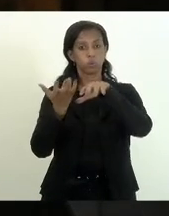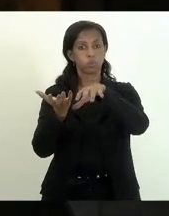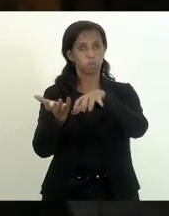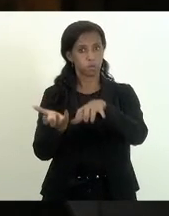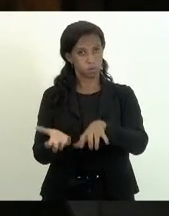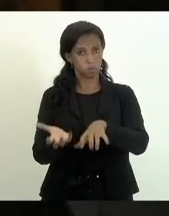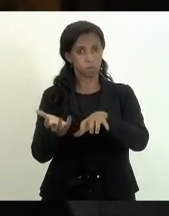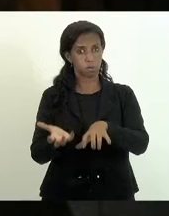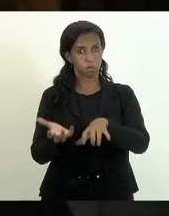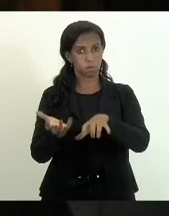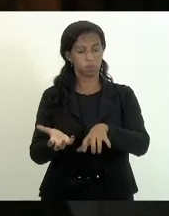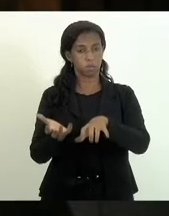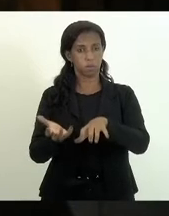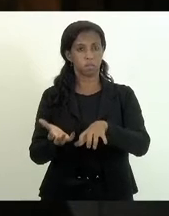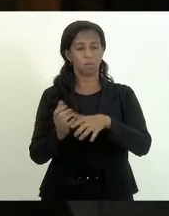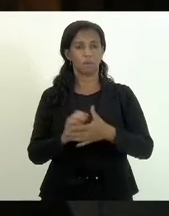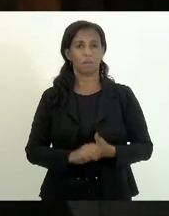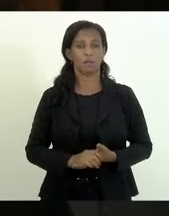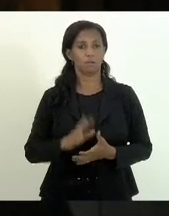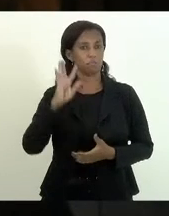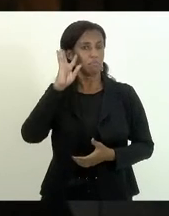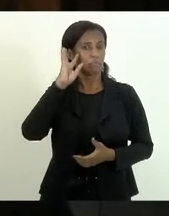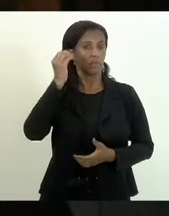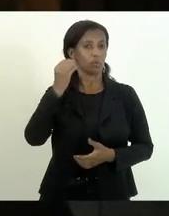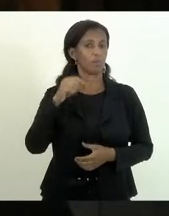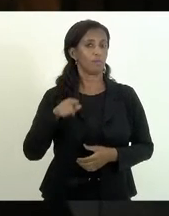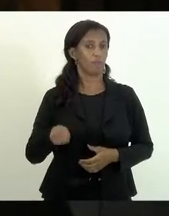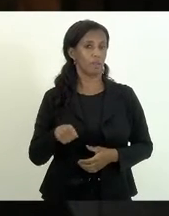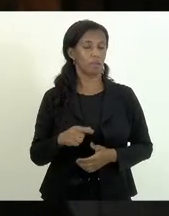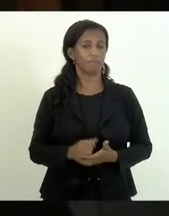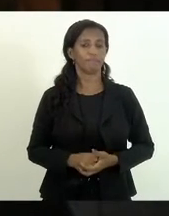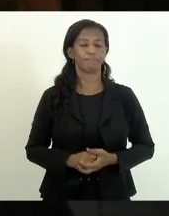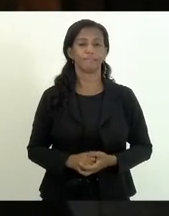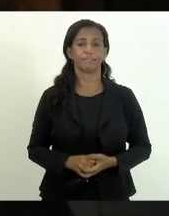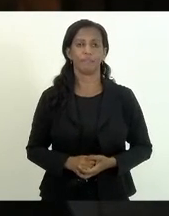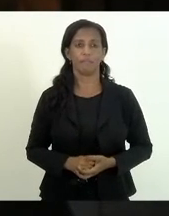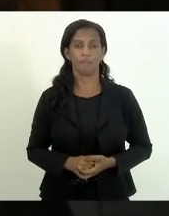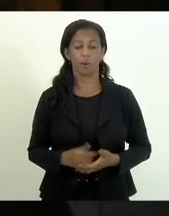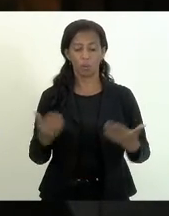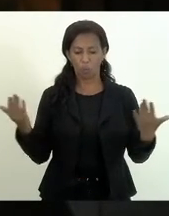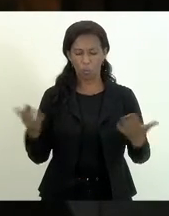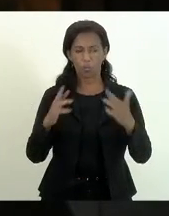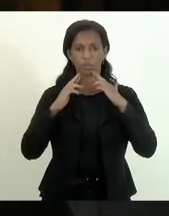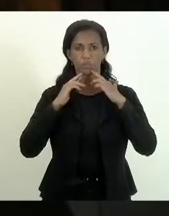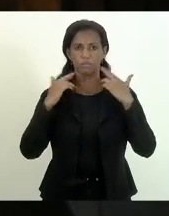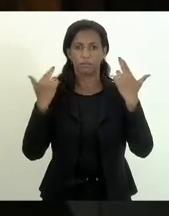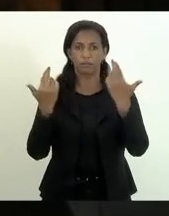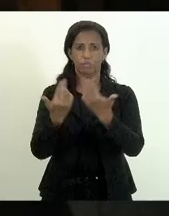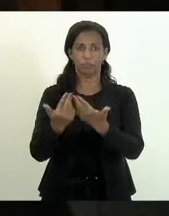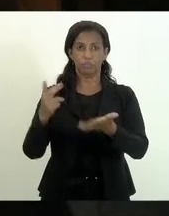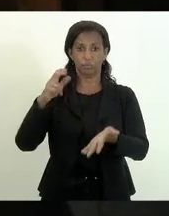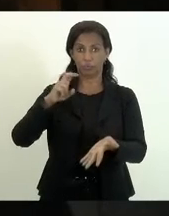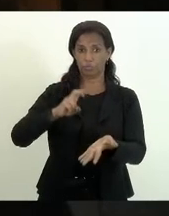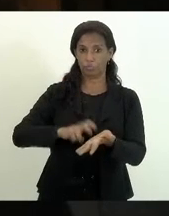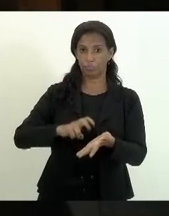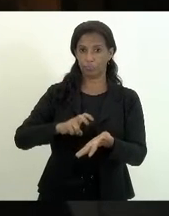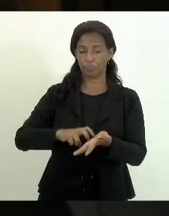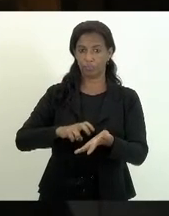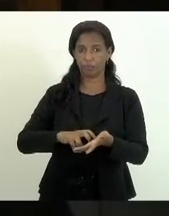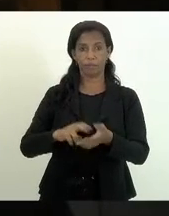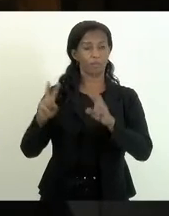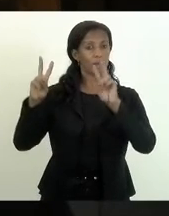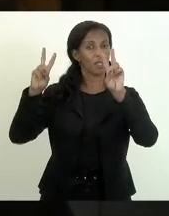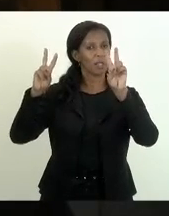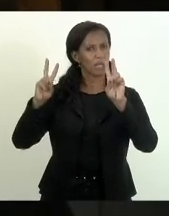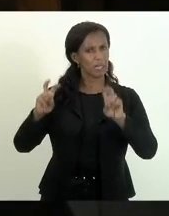Nacional decidir essa matéria Então hoje nessa audiência pública oi Telma